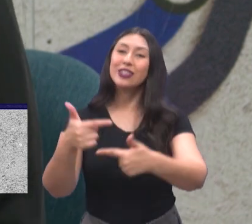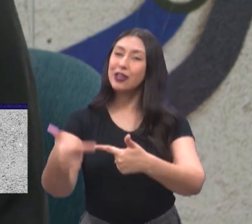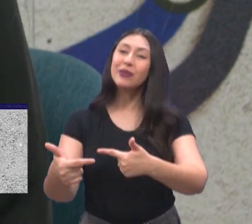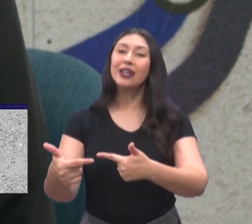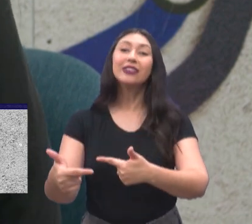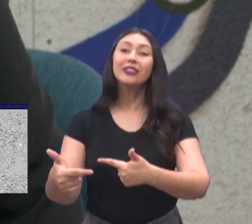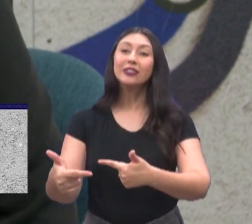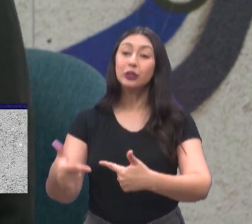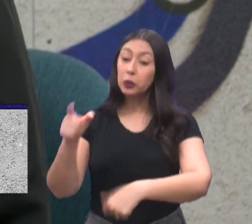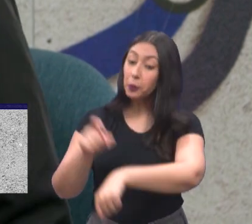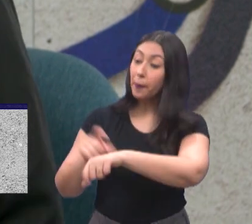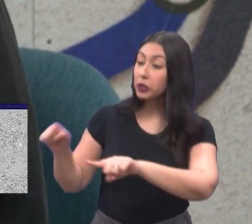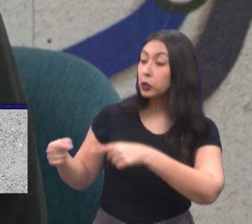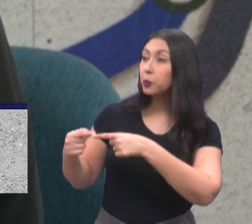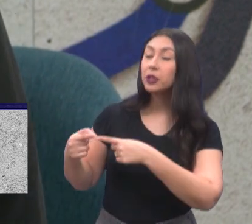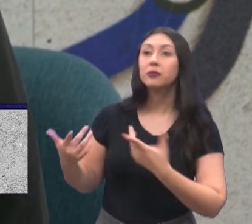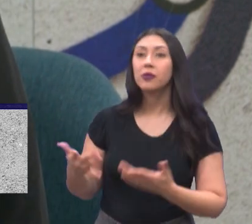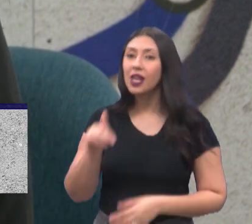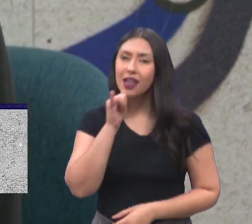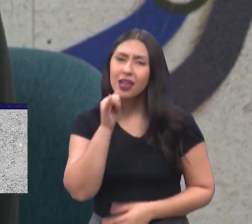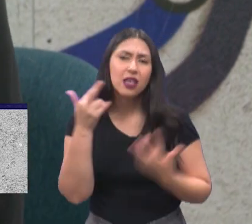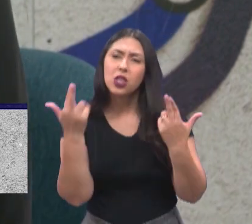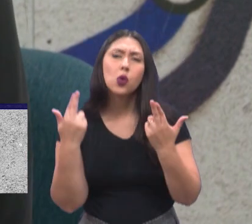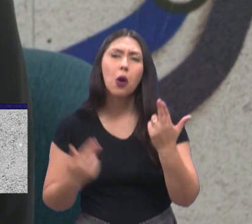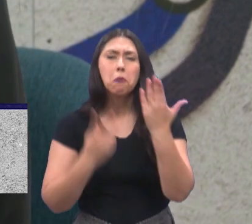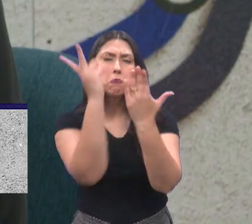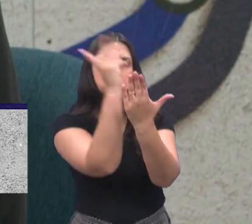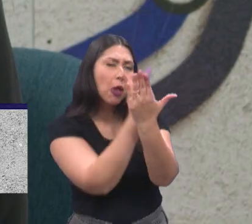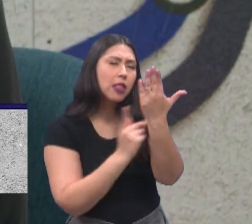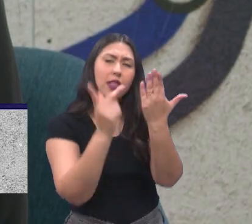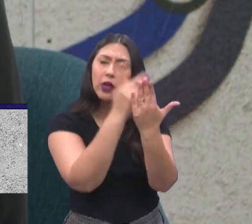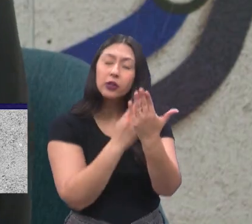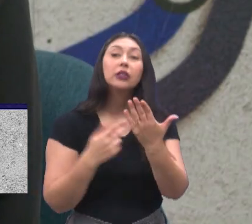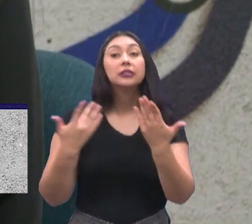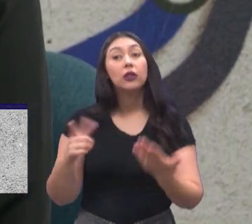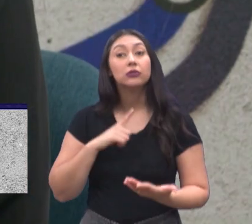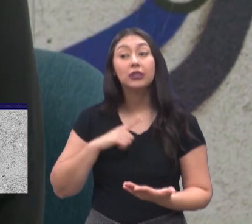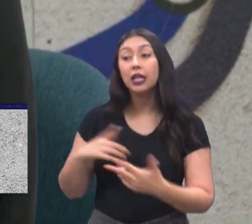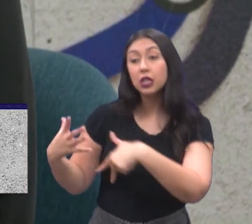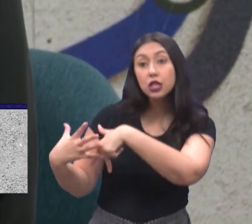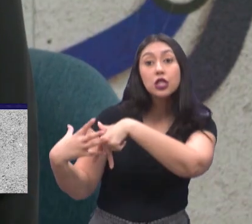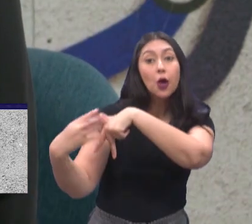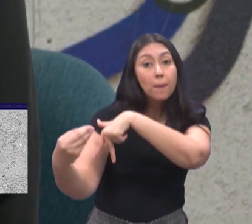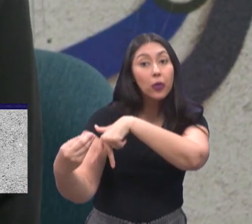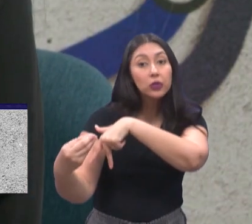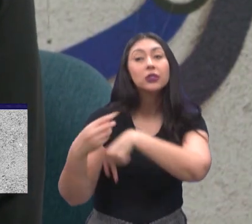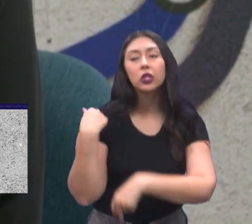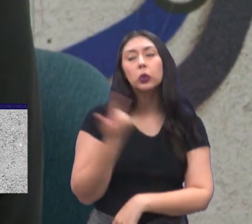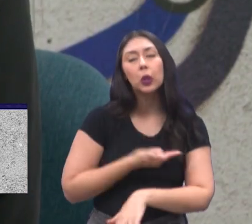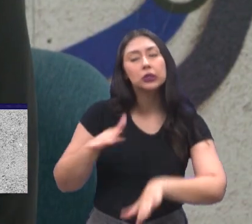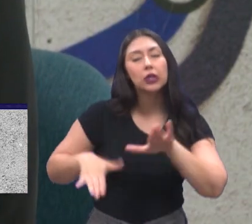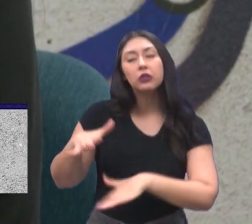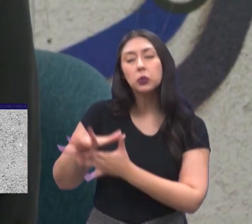seu momento, como uma tela e assim vai. Então, a tendência, ela existe. A gente usa, porque não tem como, o mercado só